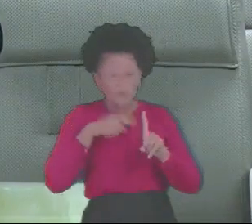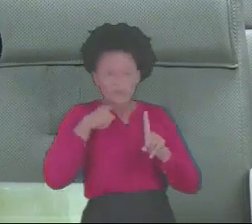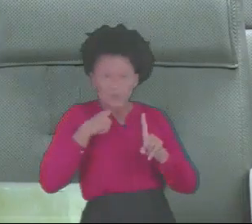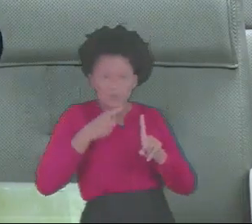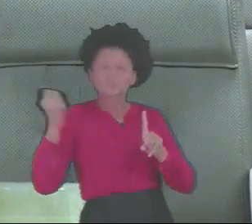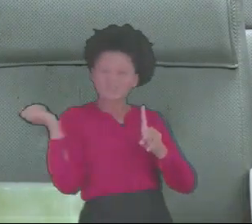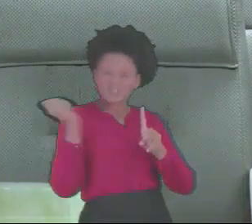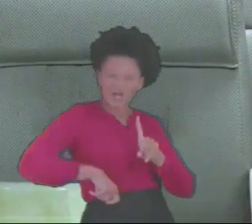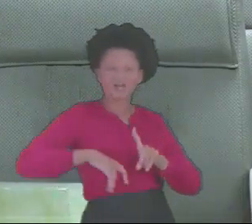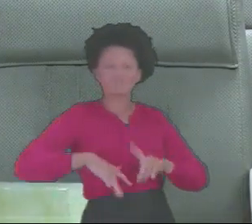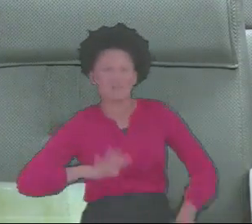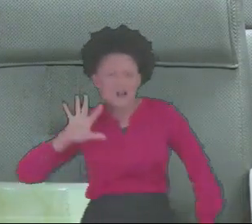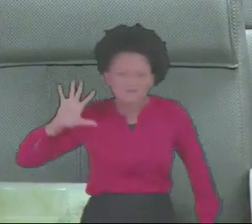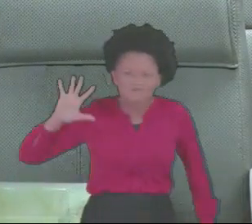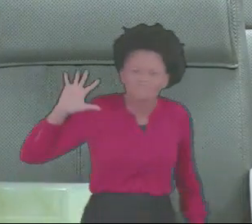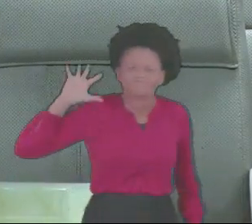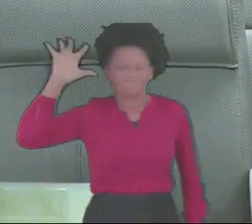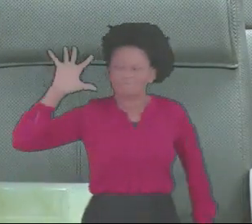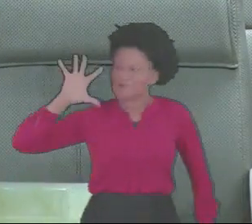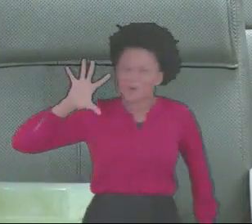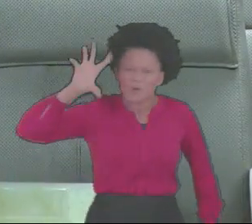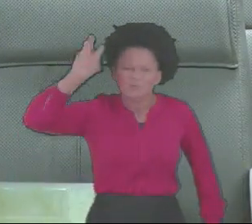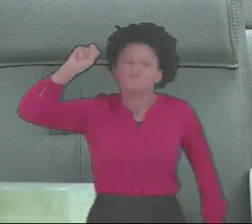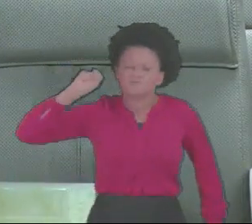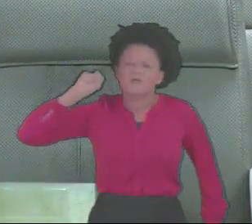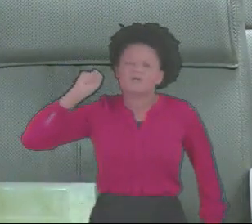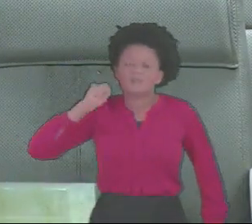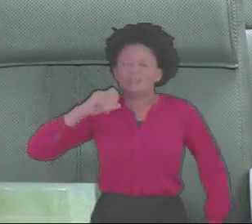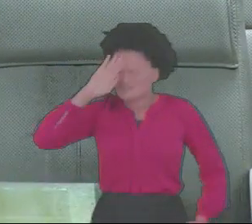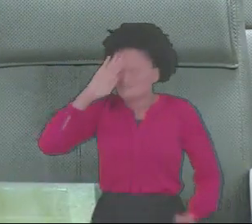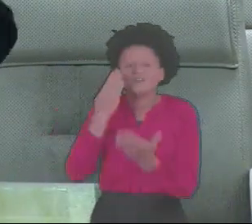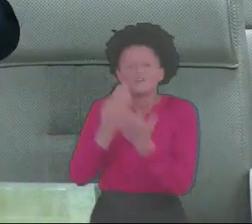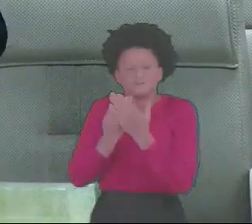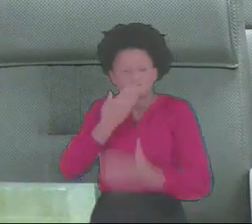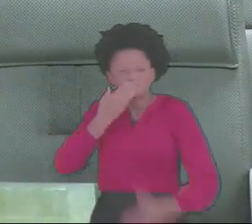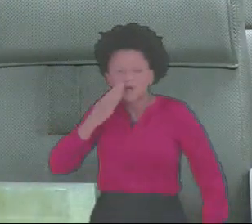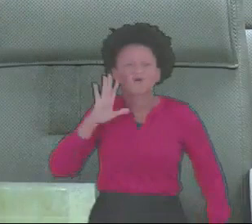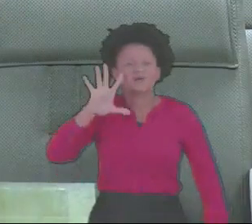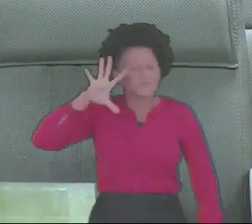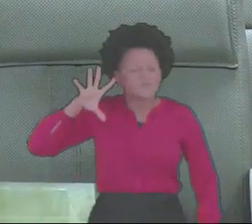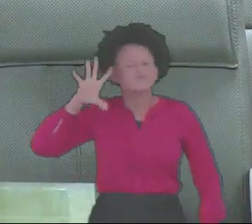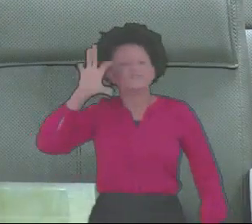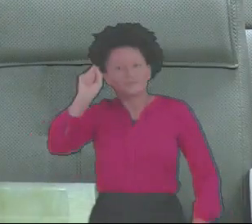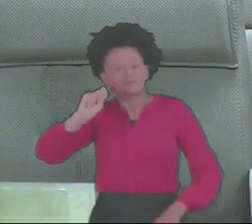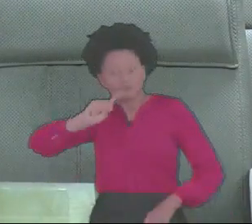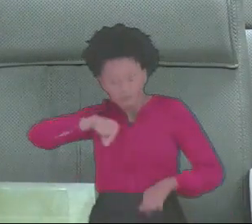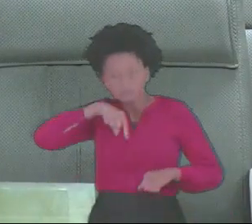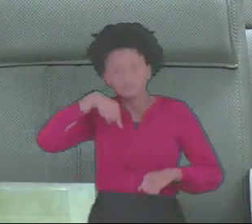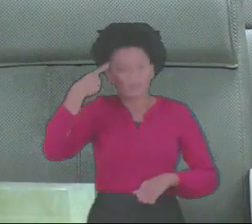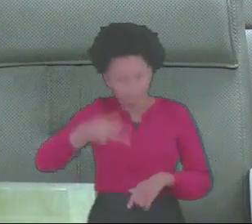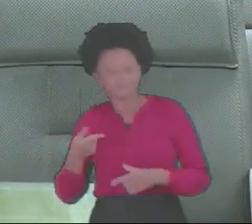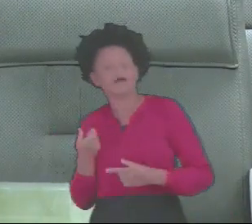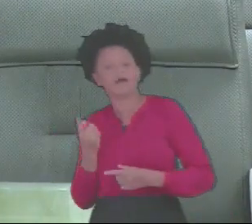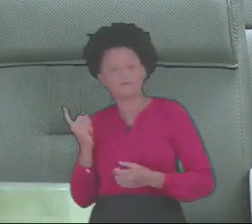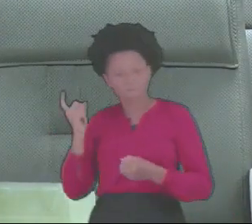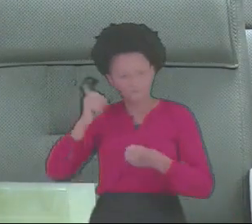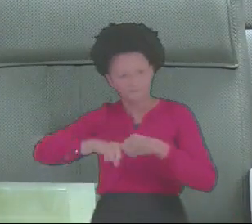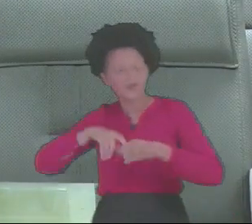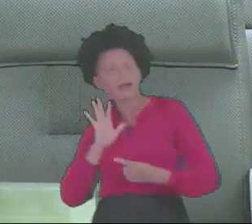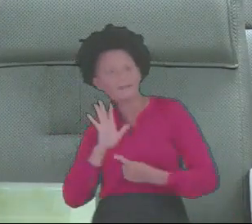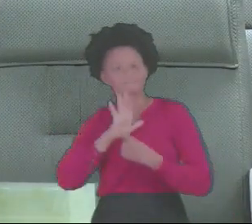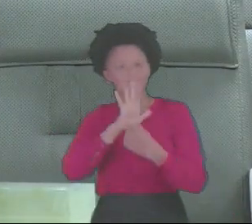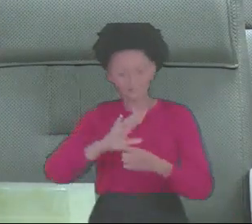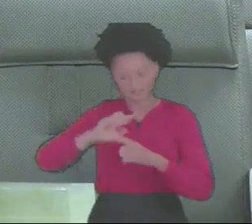Madrid ela levantou as mãos agarrou a promessa e diz essa promessa é para mim e ela voltou depois se apresentou aqui